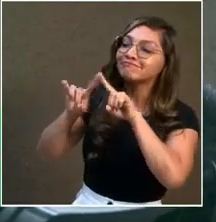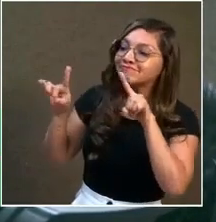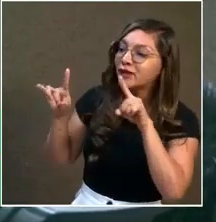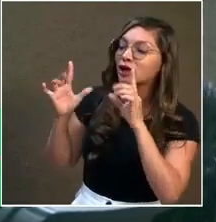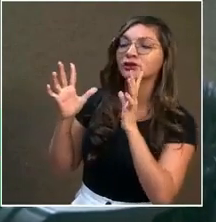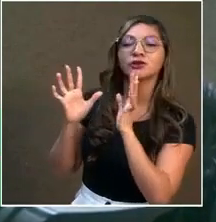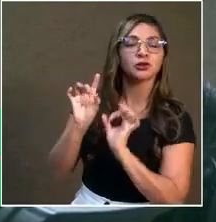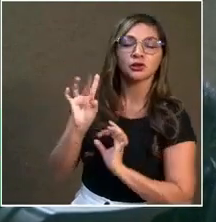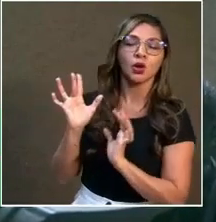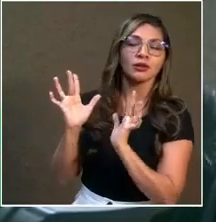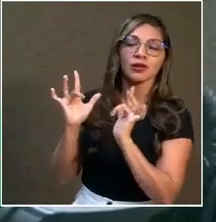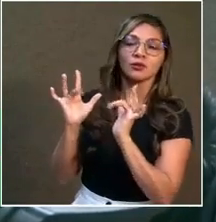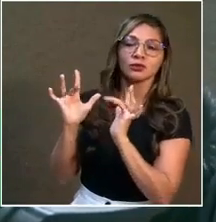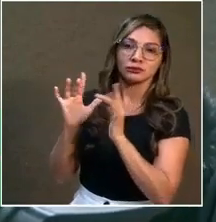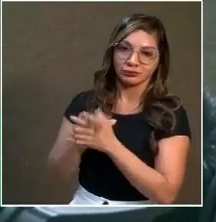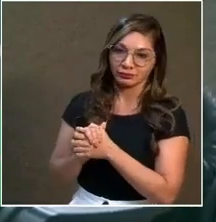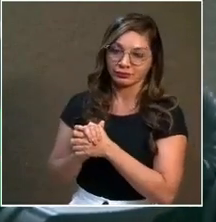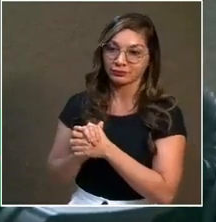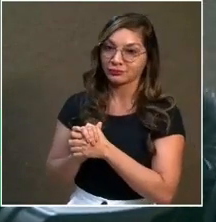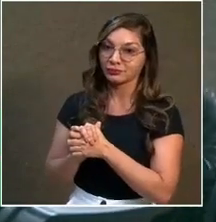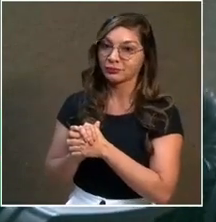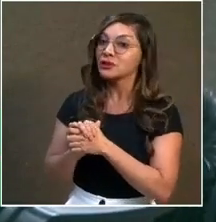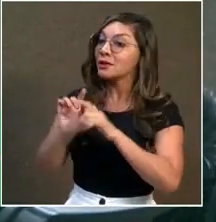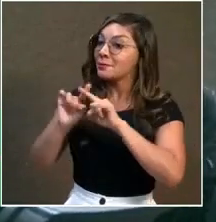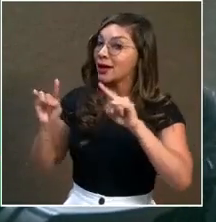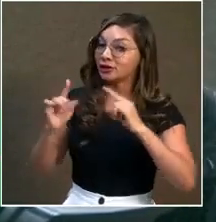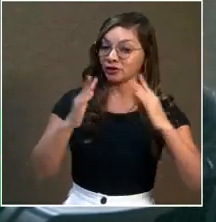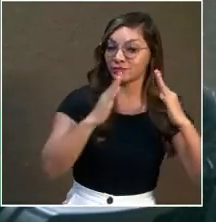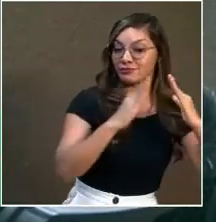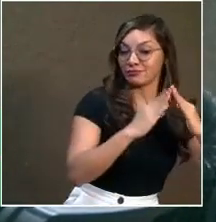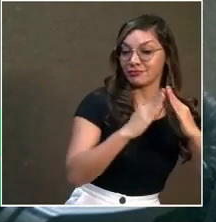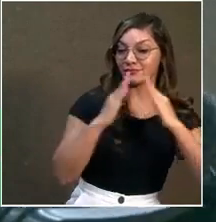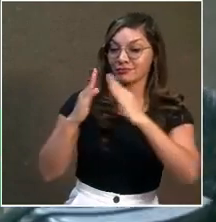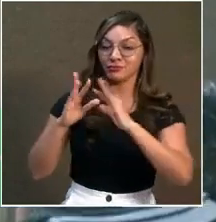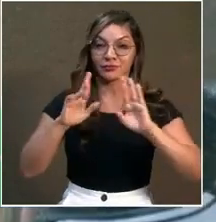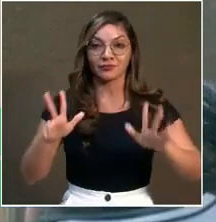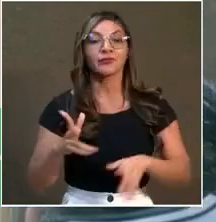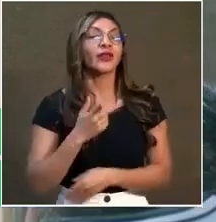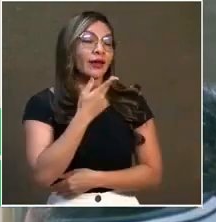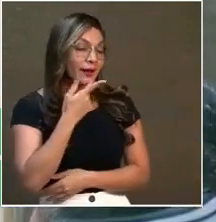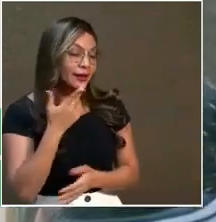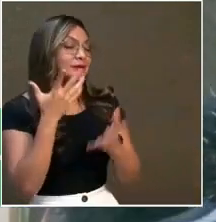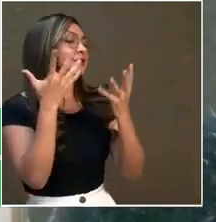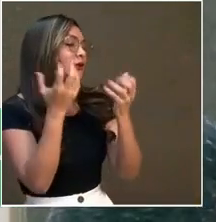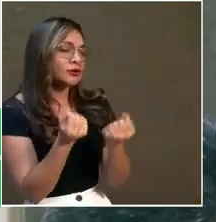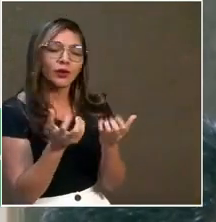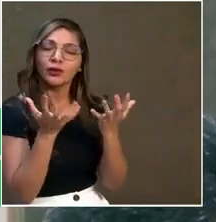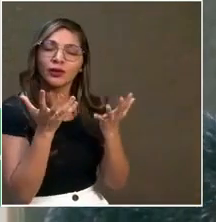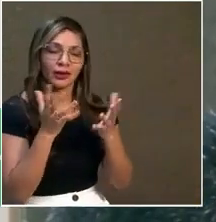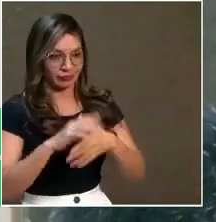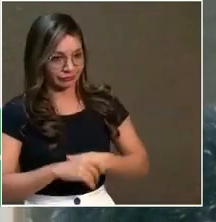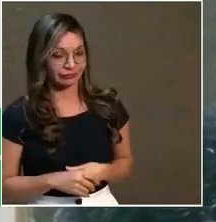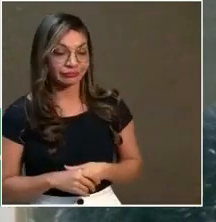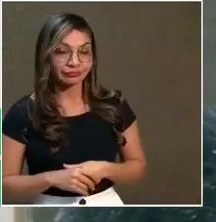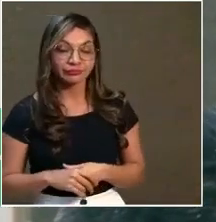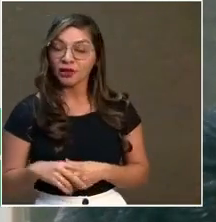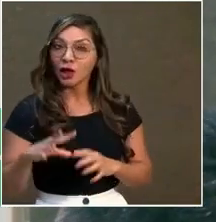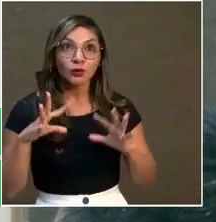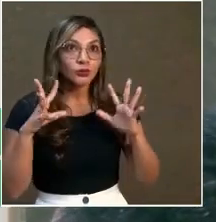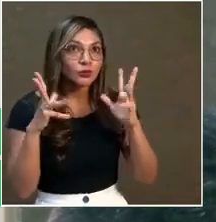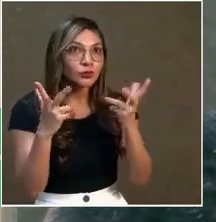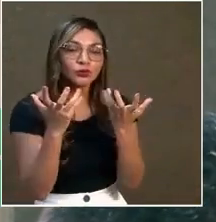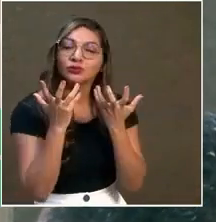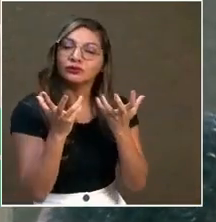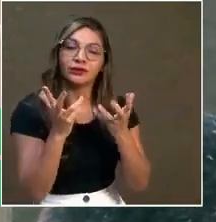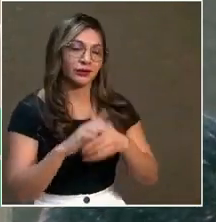continuariam namorando juntos, em casas separadas. Ele aceitou, ele falou que era tudo o que ele queria. Lembra que ele falou aqui? Era tudo o que